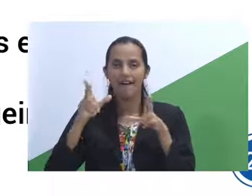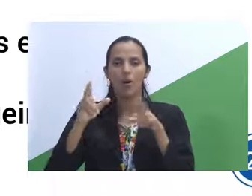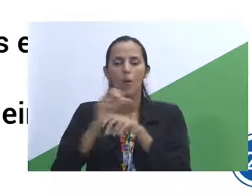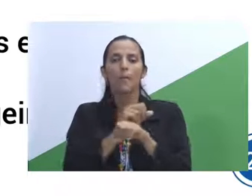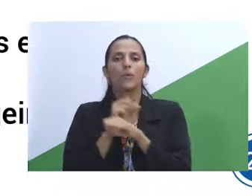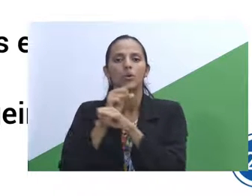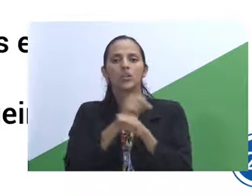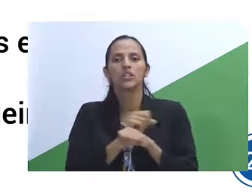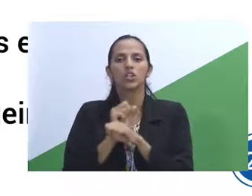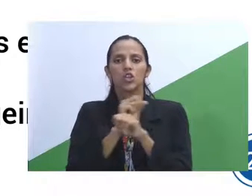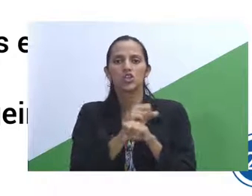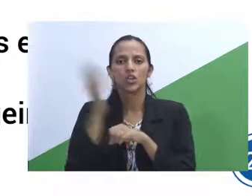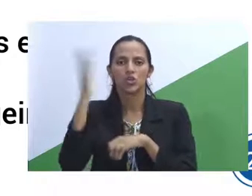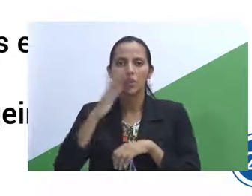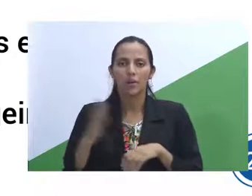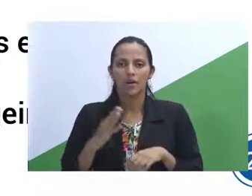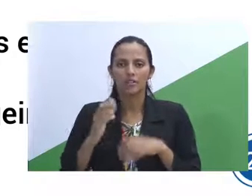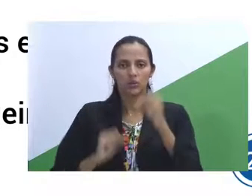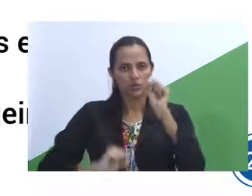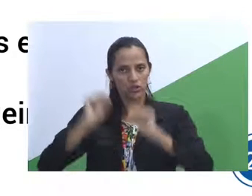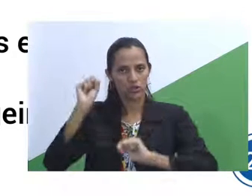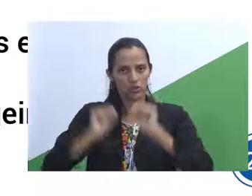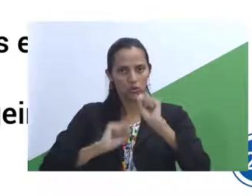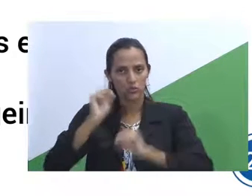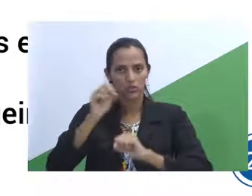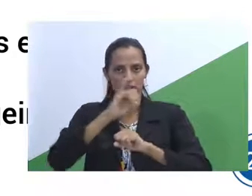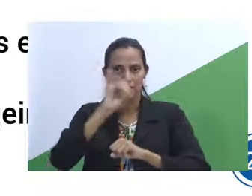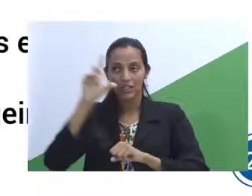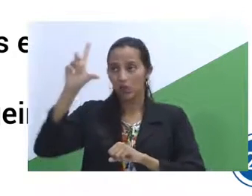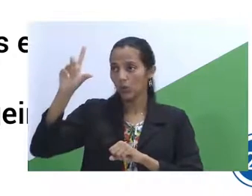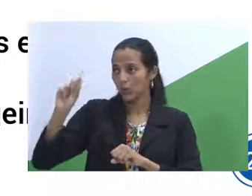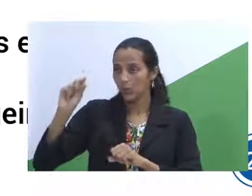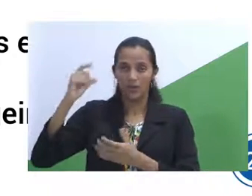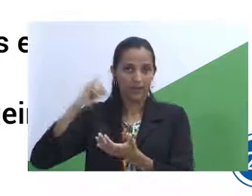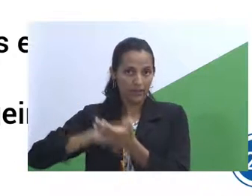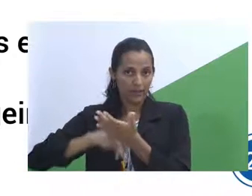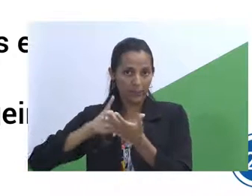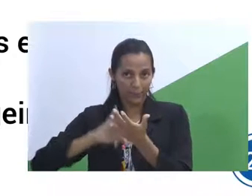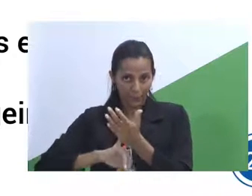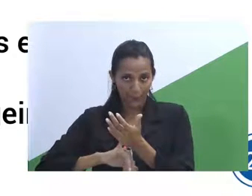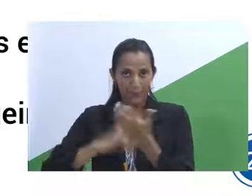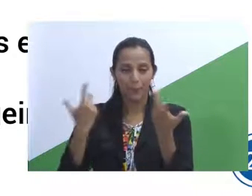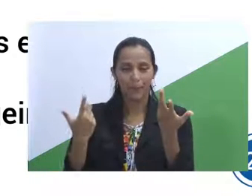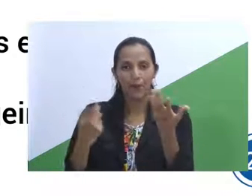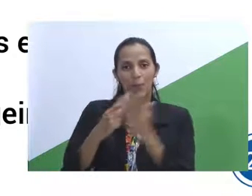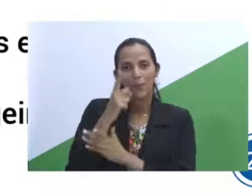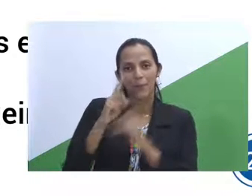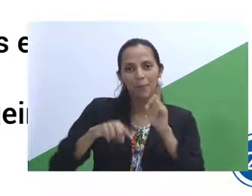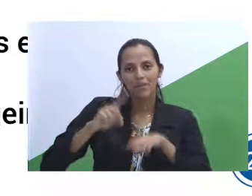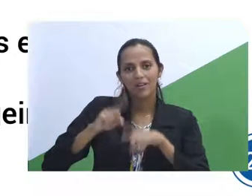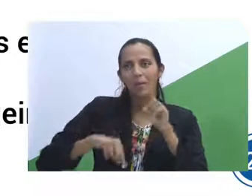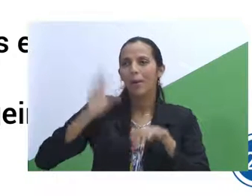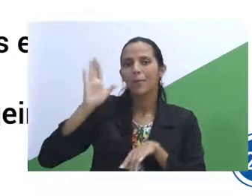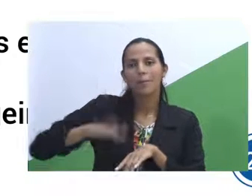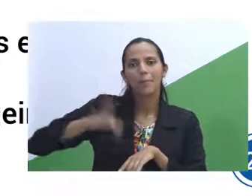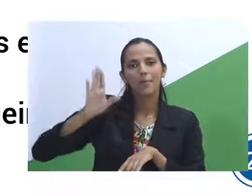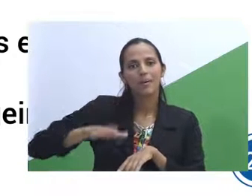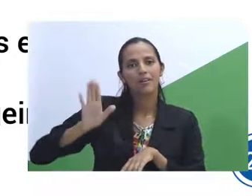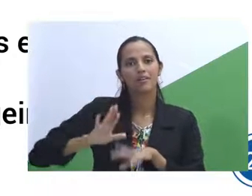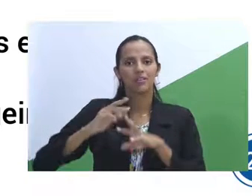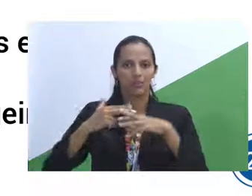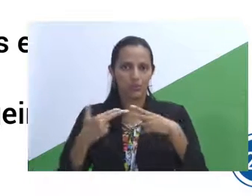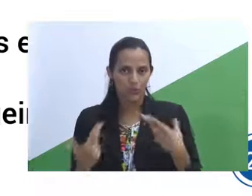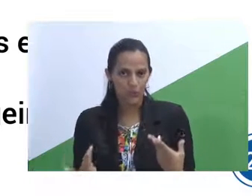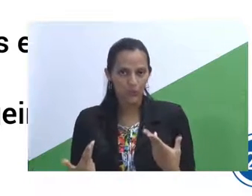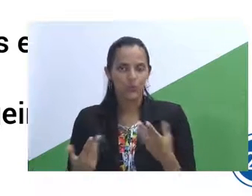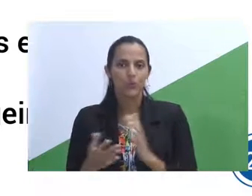industrialização brasileira. Então, se eu diminuo impostos para que os bens e equipamentos, eles possam, então, de certa forma, né? Serem